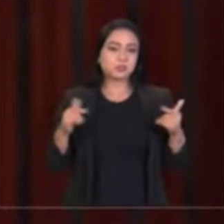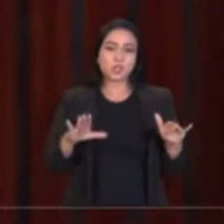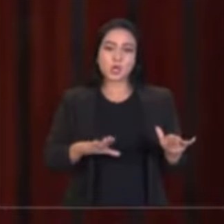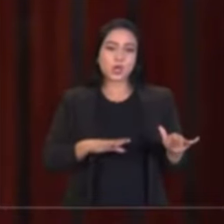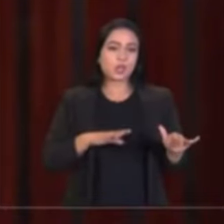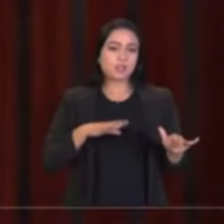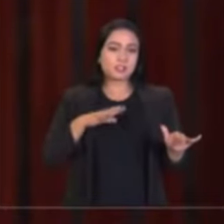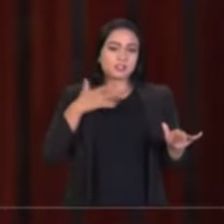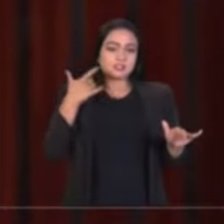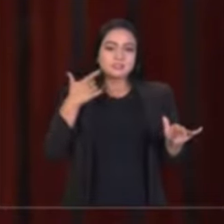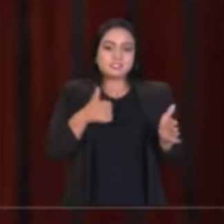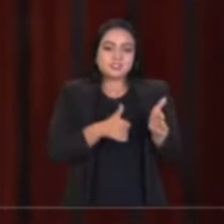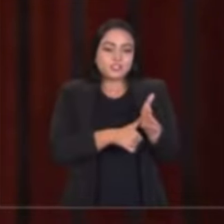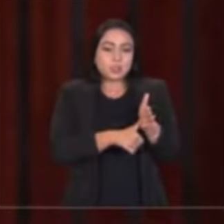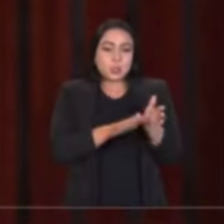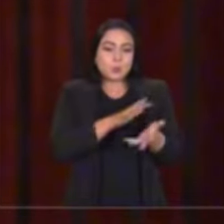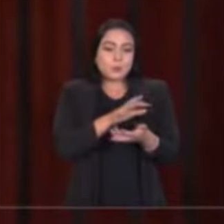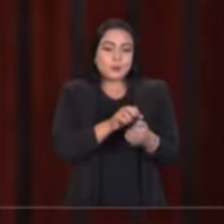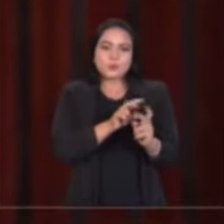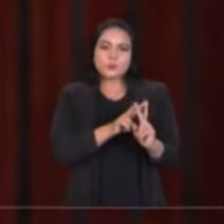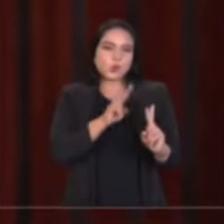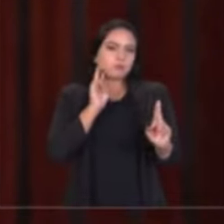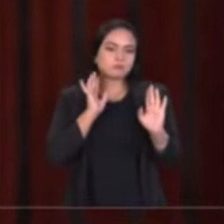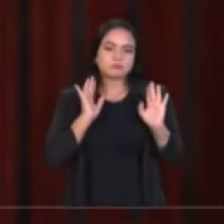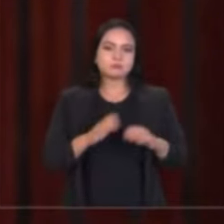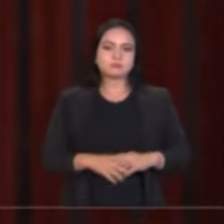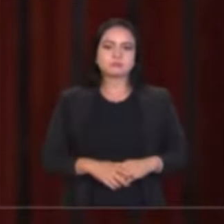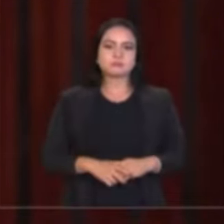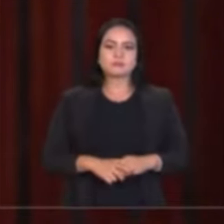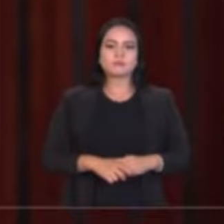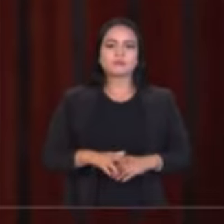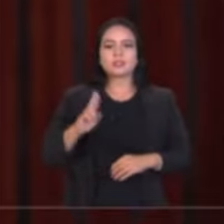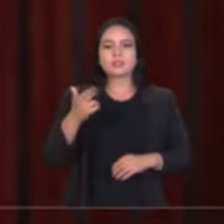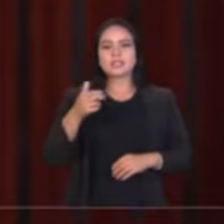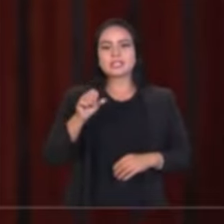se identificar no mundo virtual. É